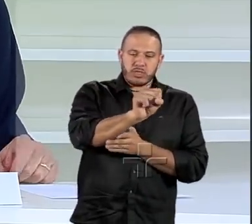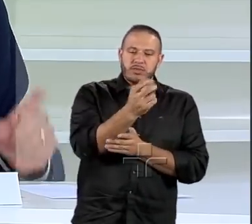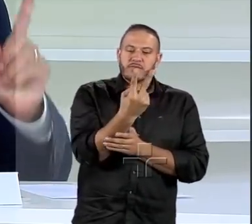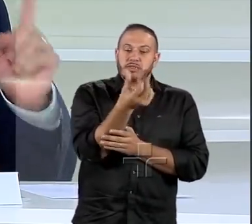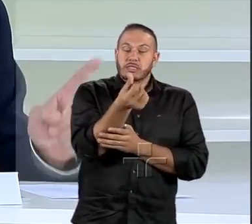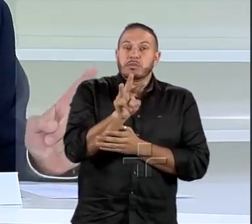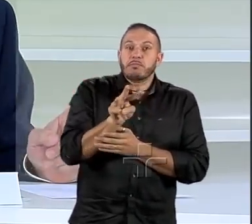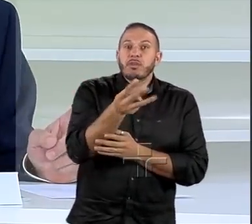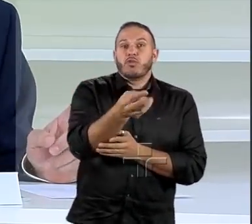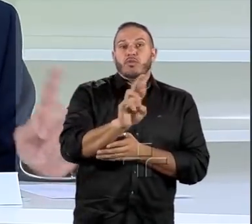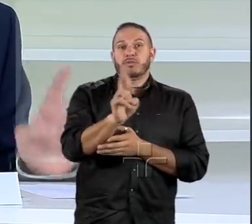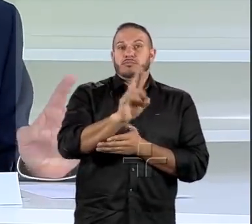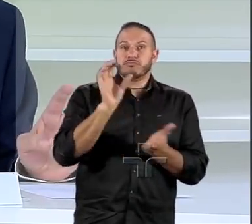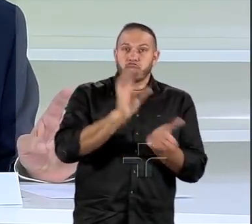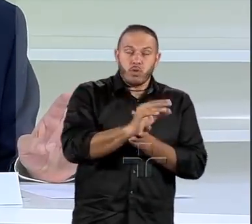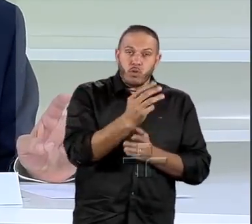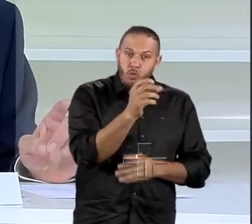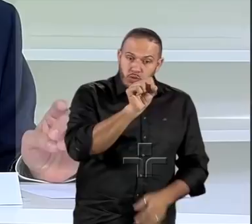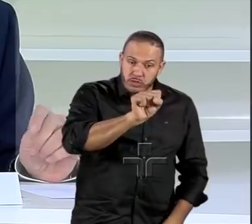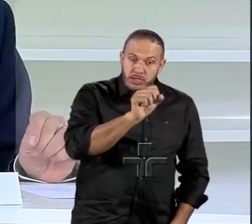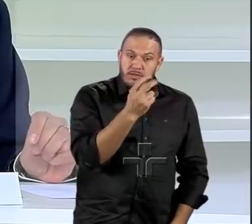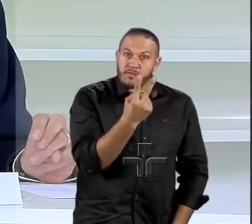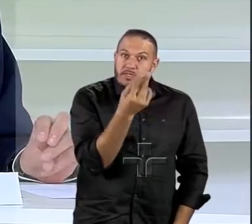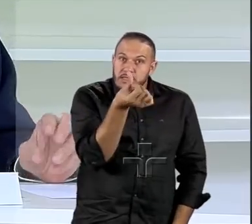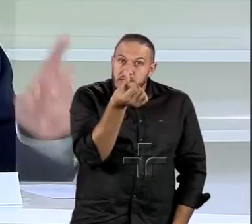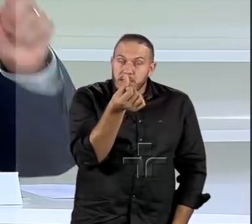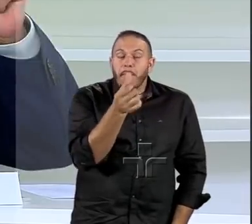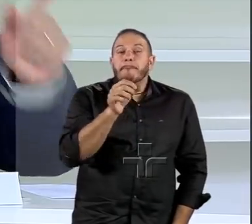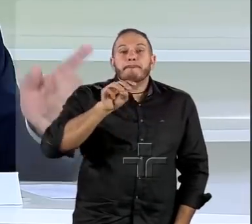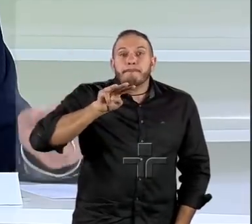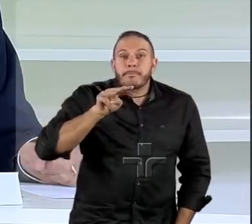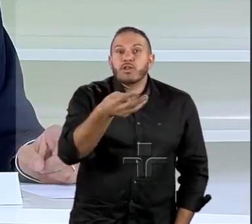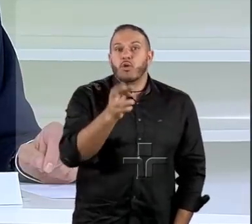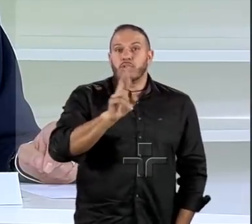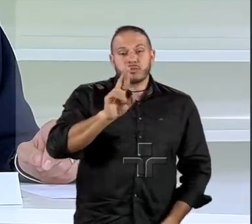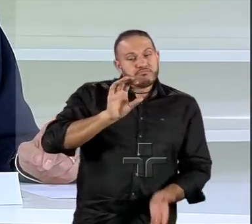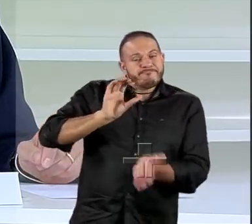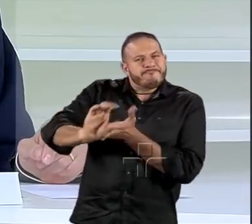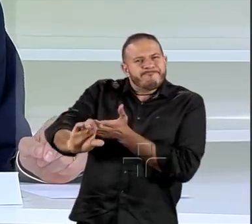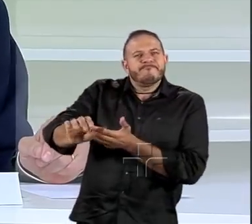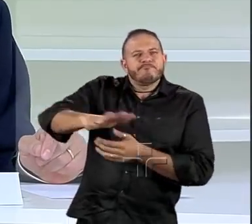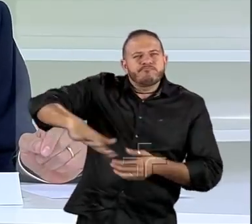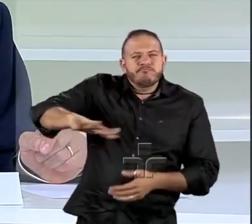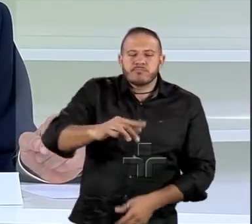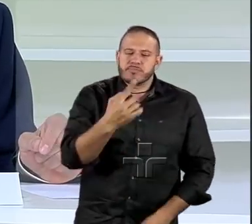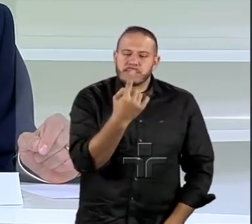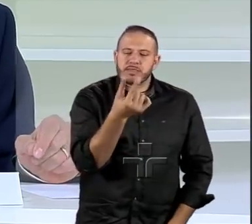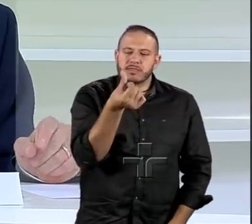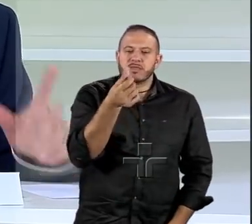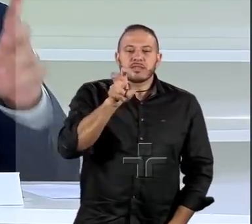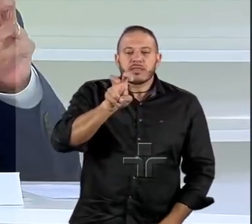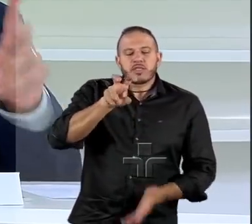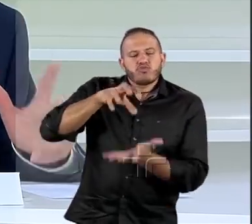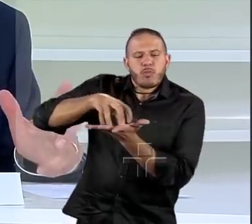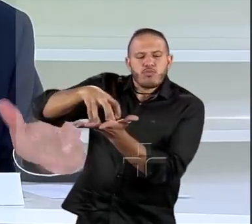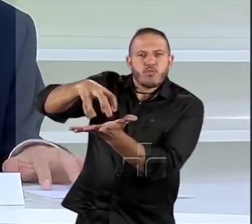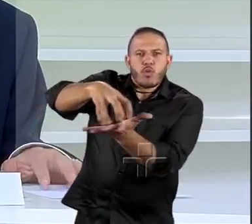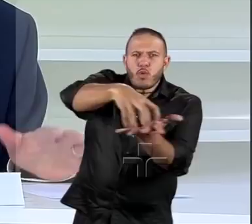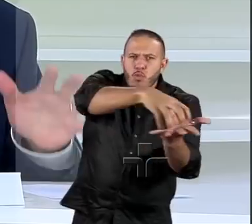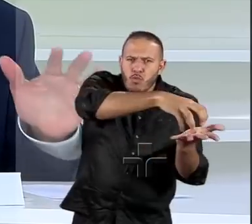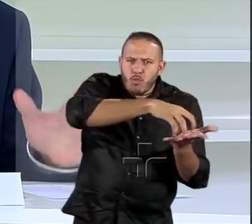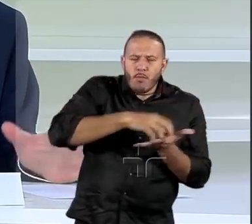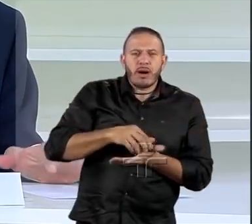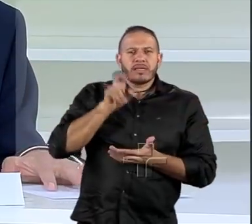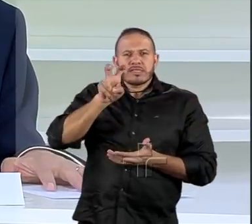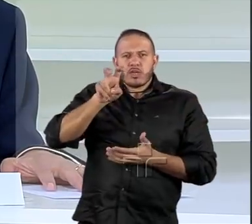milhões. São 826 milhões investidos em 165 unidades de saúde em 5